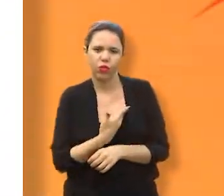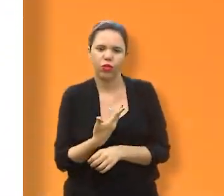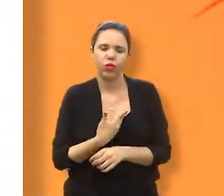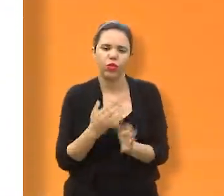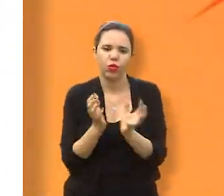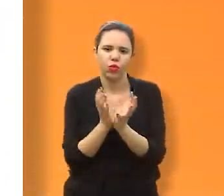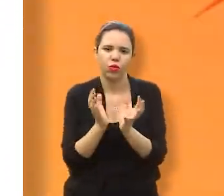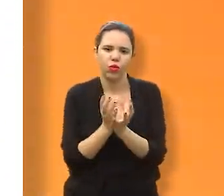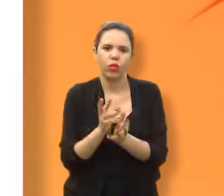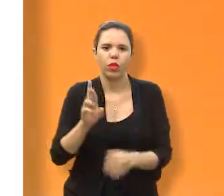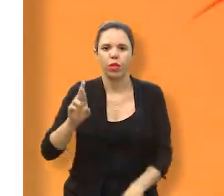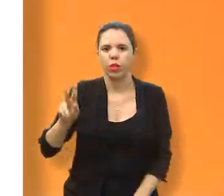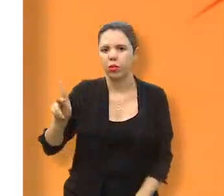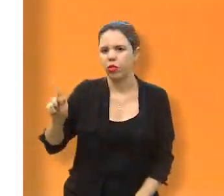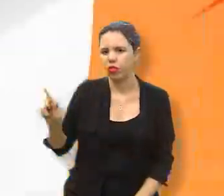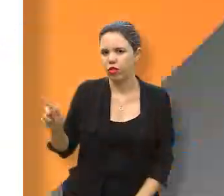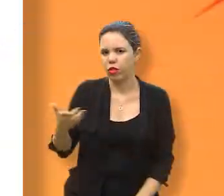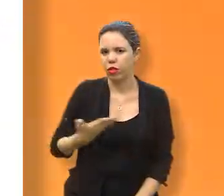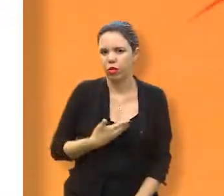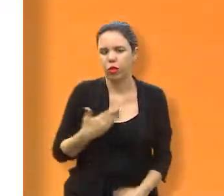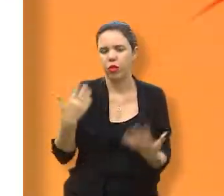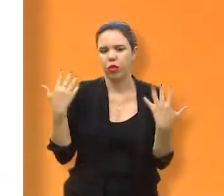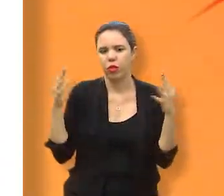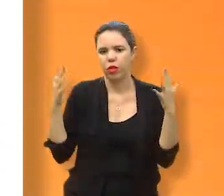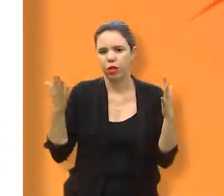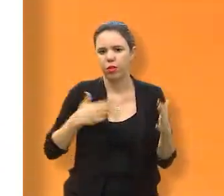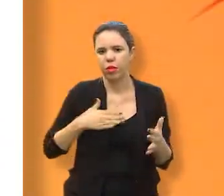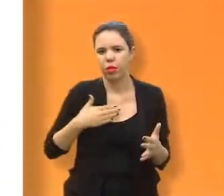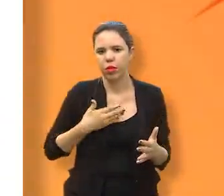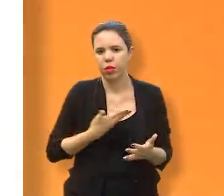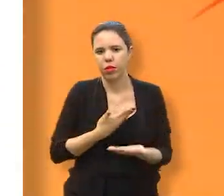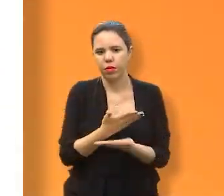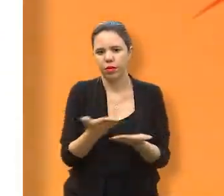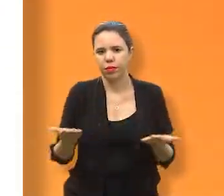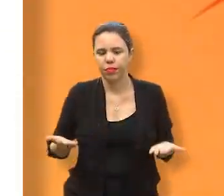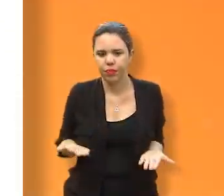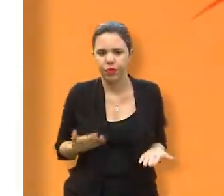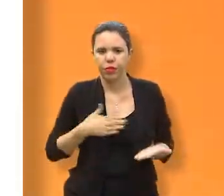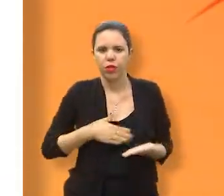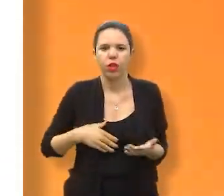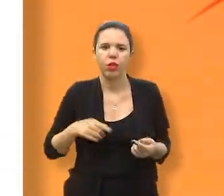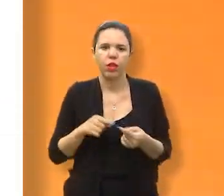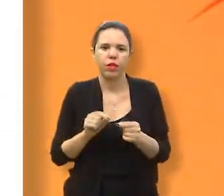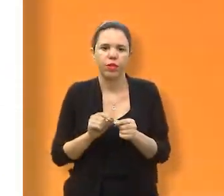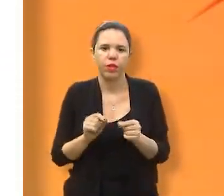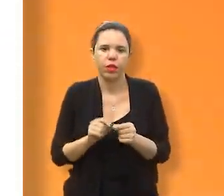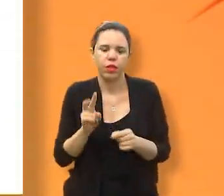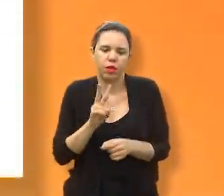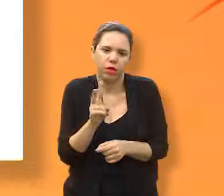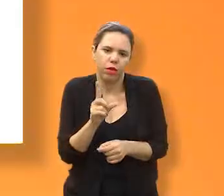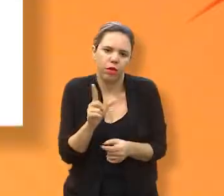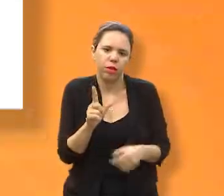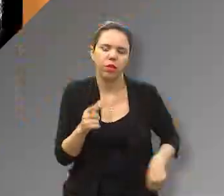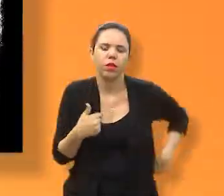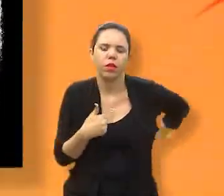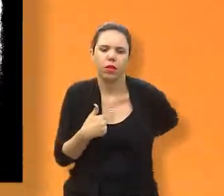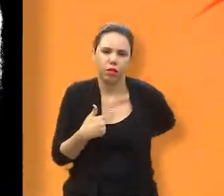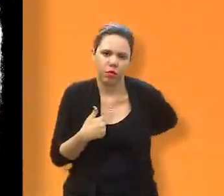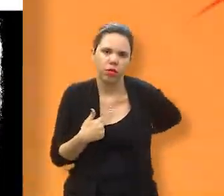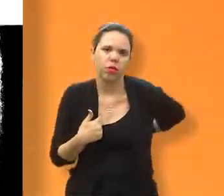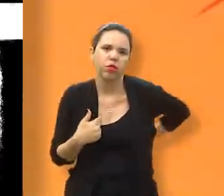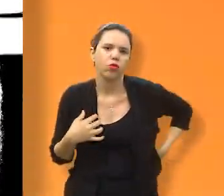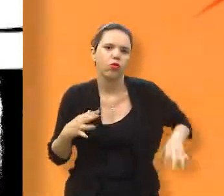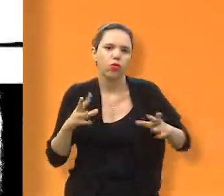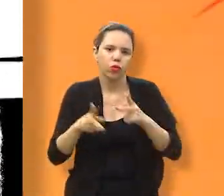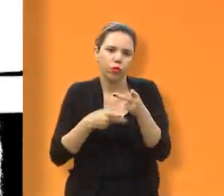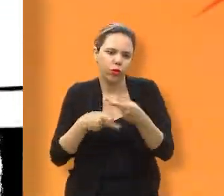nosso grupo de RPG, foi uma homenagem minha para os meus amigos, para o meu hobby. E evidentemente que eu compartilho com todo